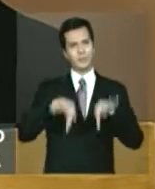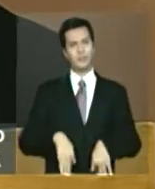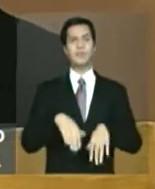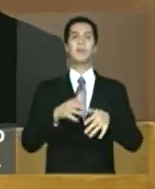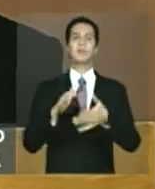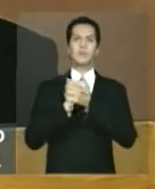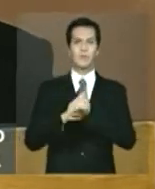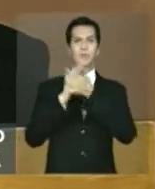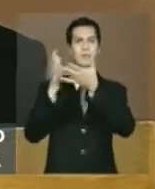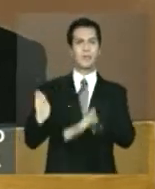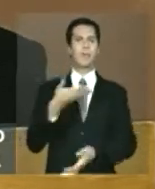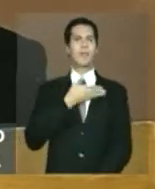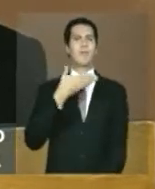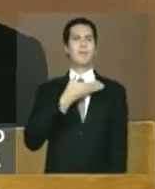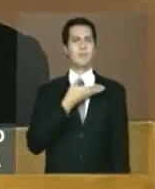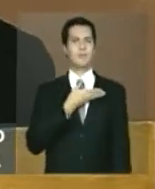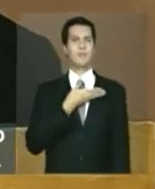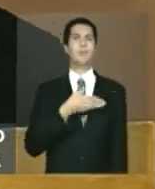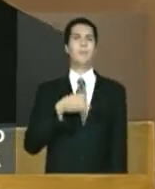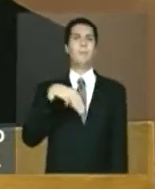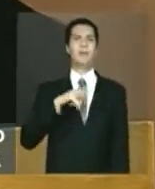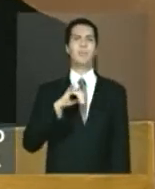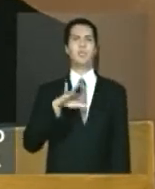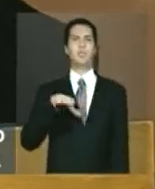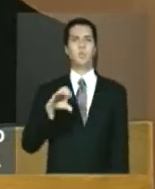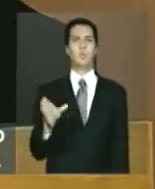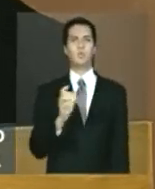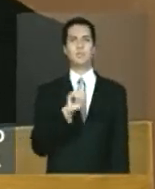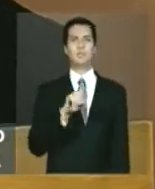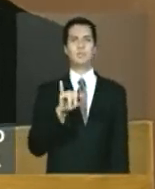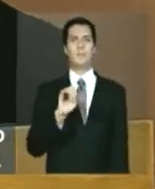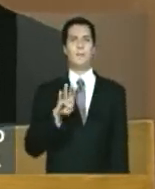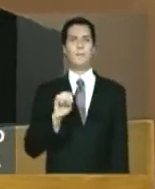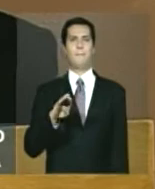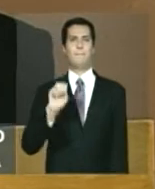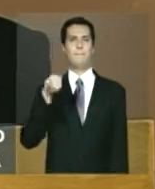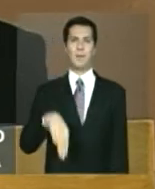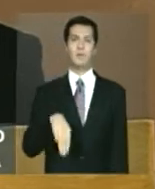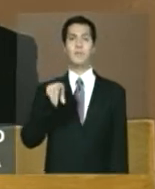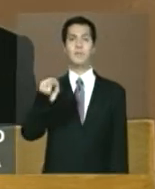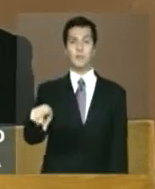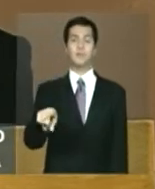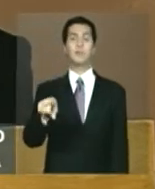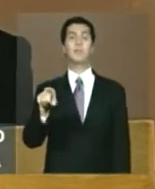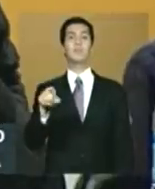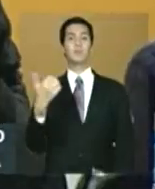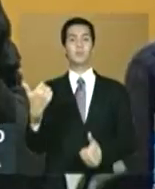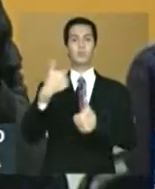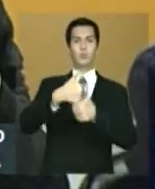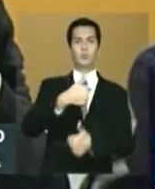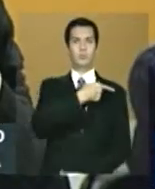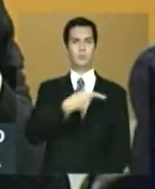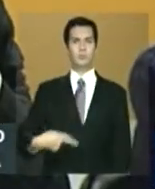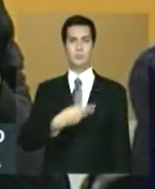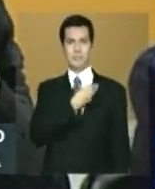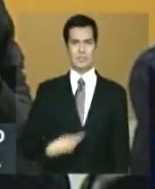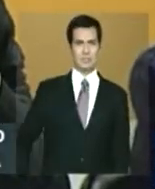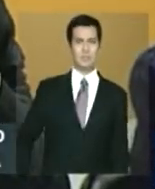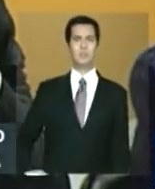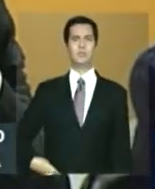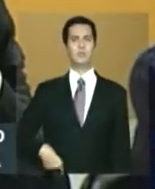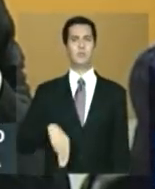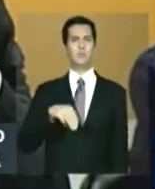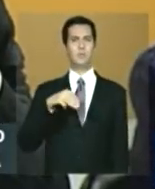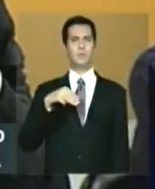exercício o Márcio zimem eh que também representa o Ministro das minas energias